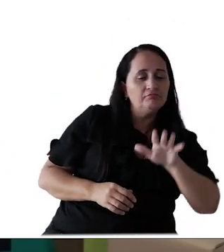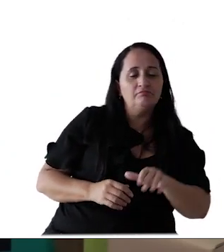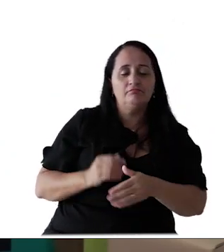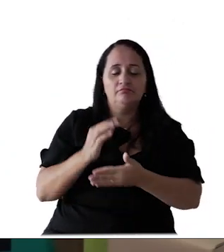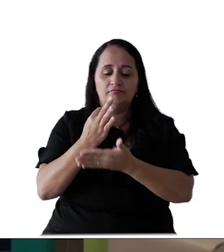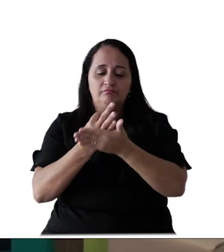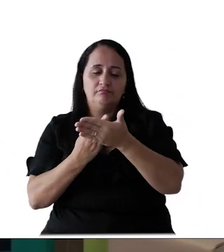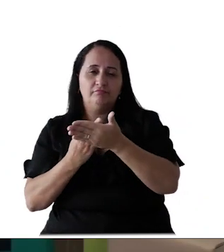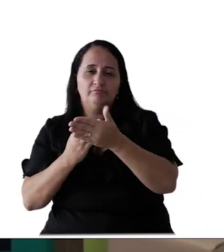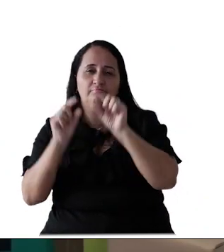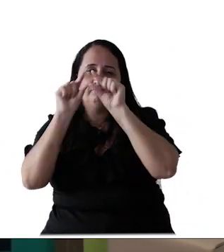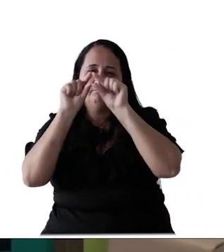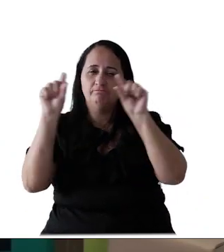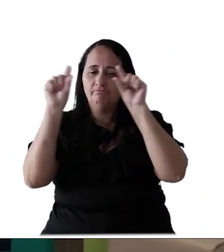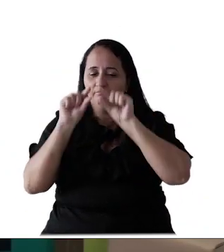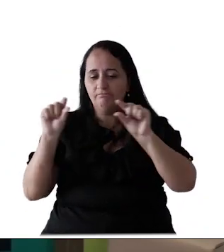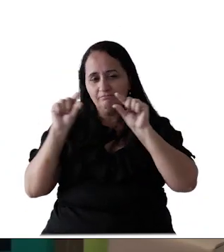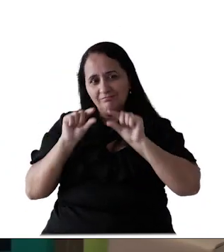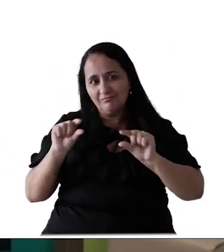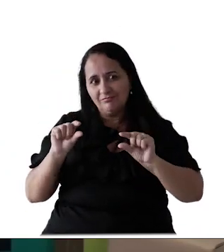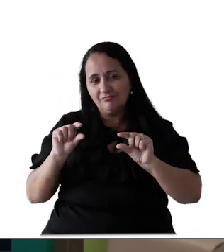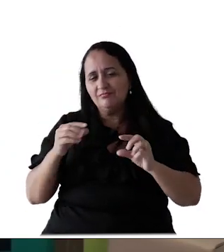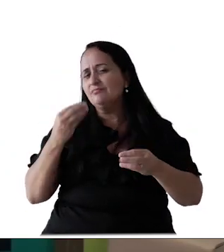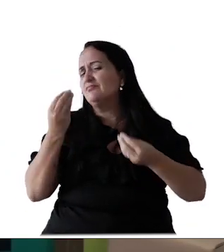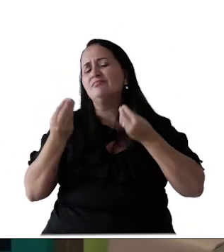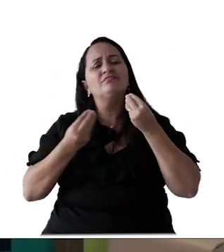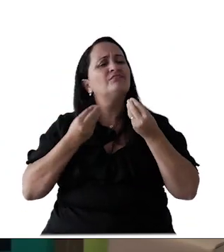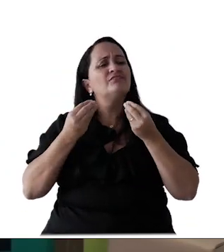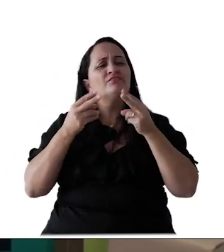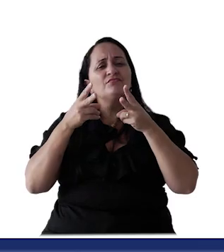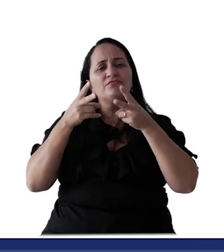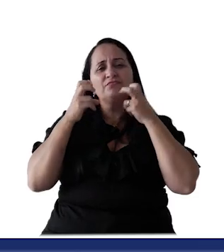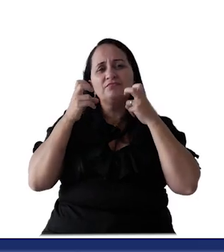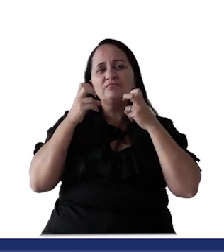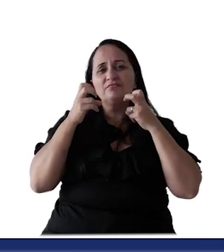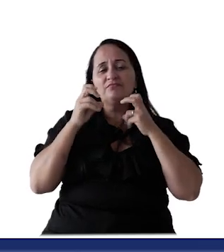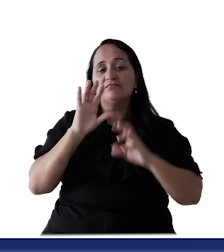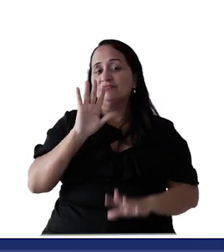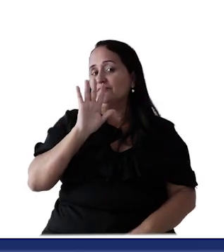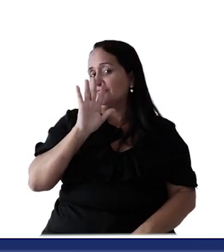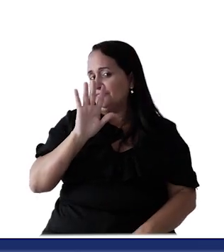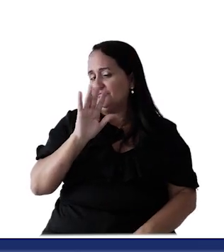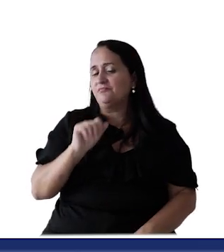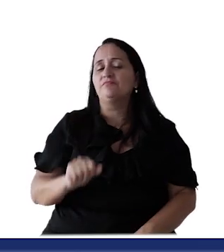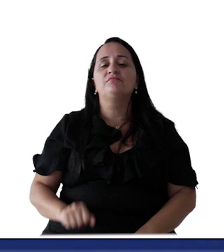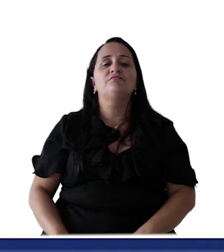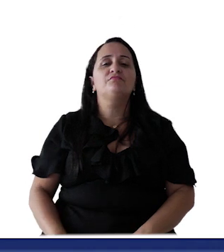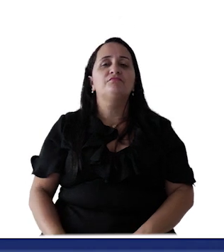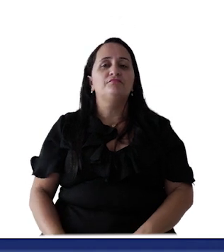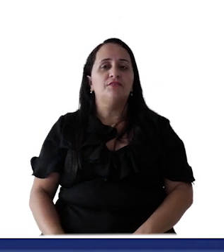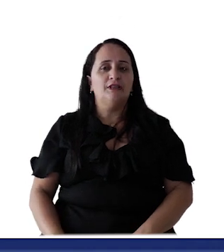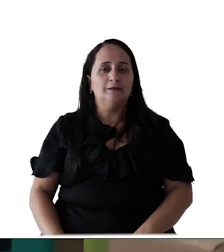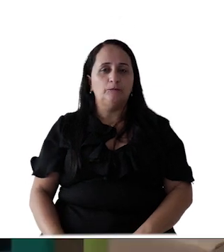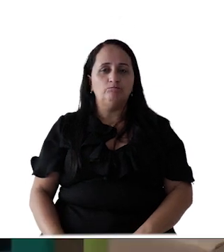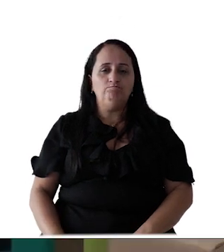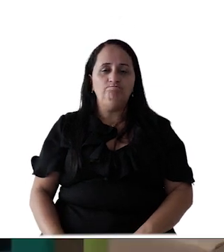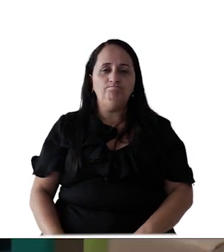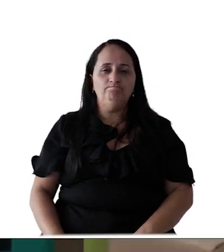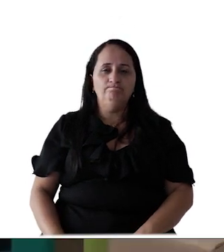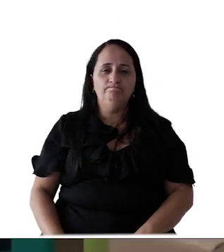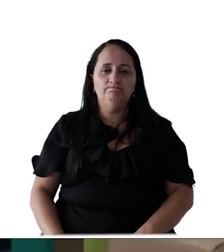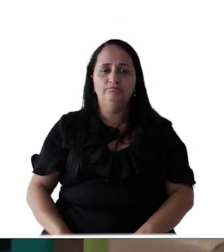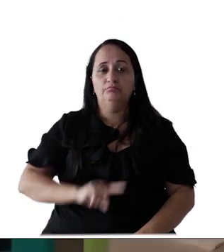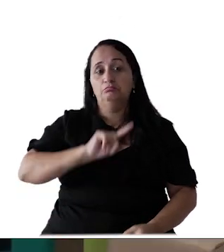é que nós vamos perceber essas marcas linguísticas através dos sinais de pontuação,